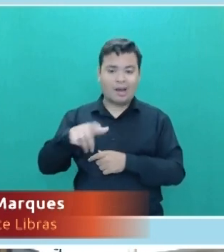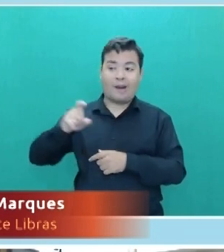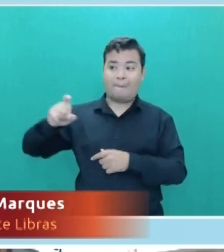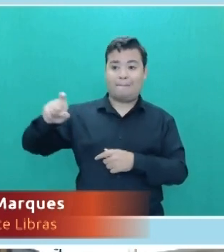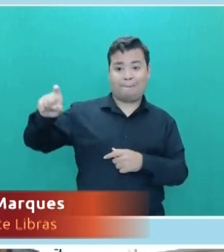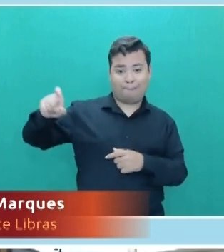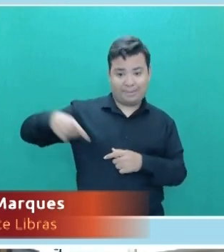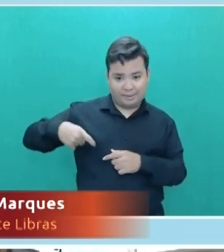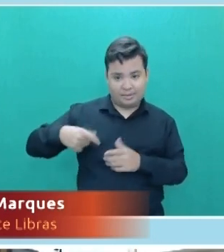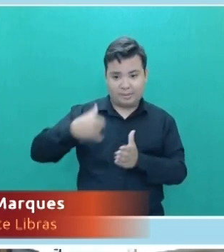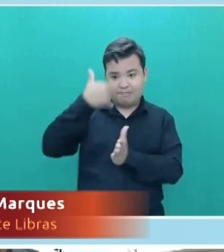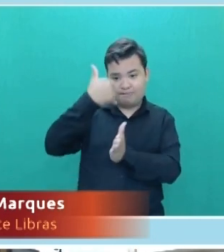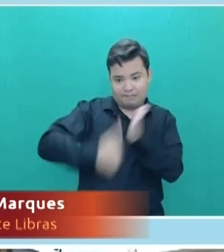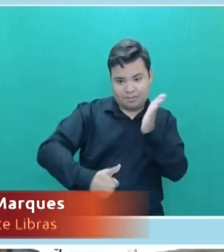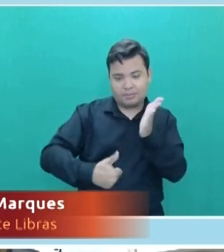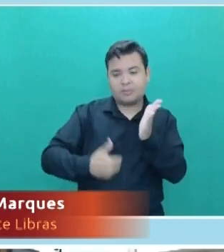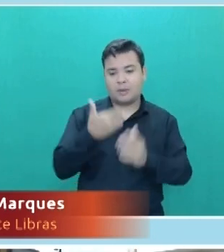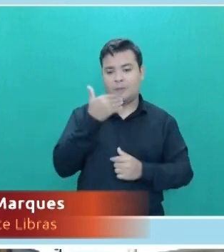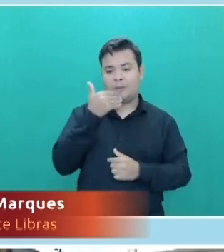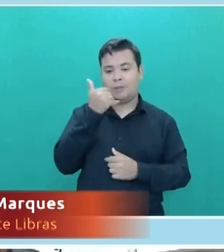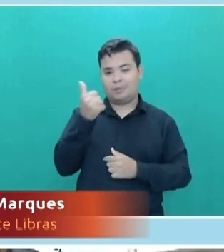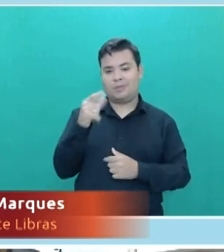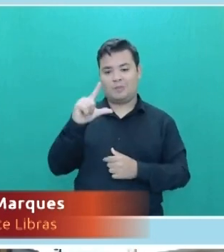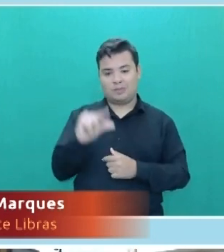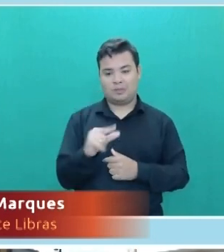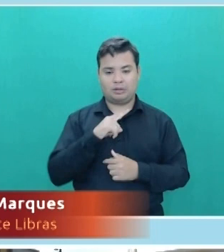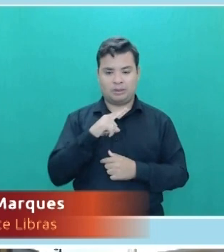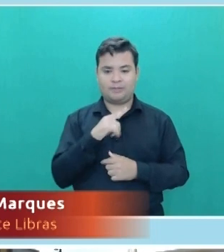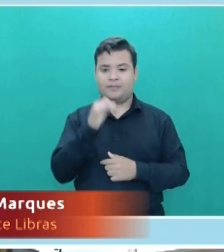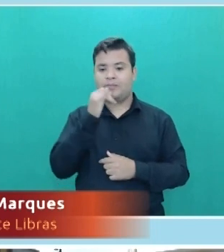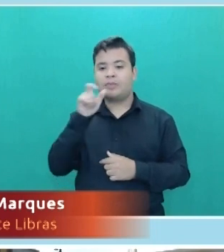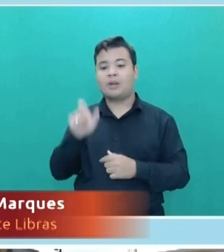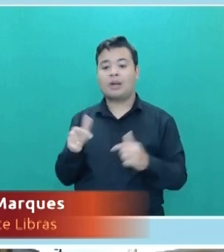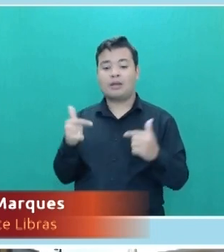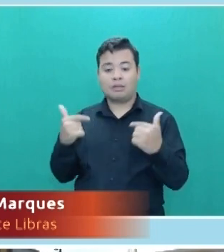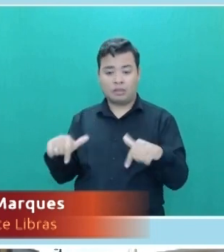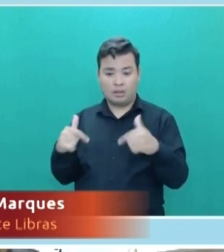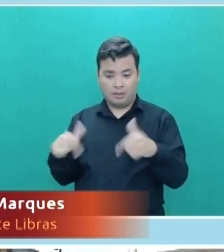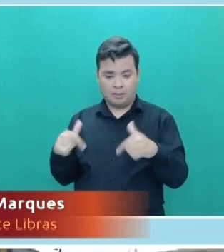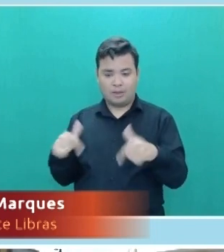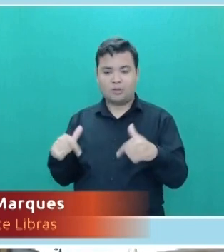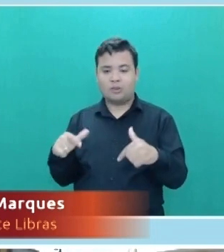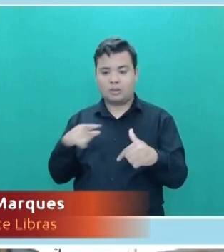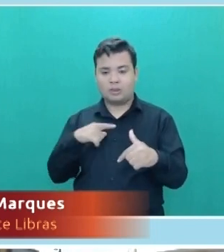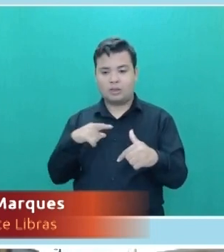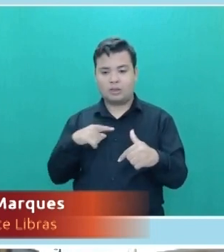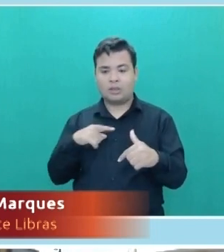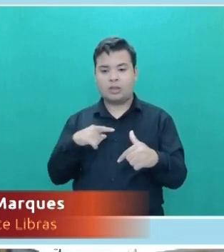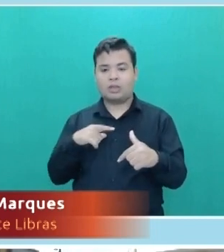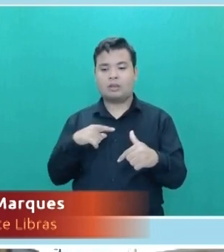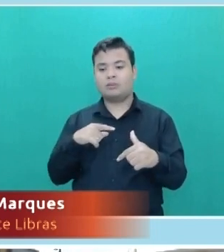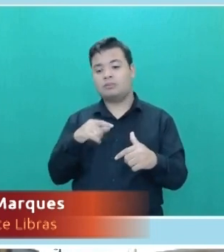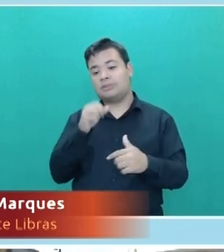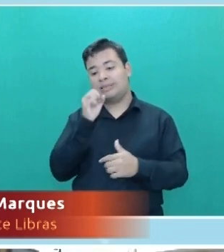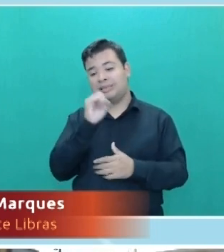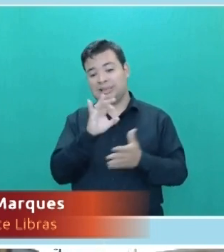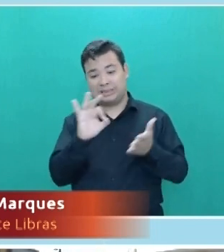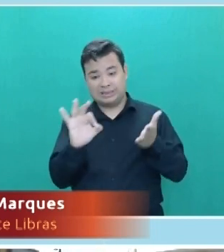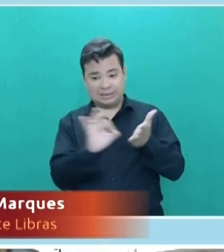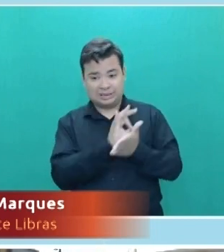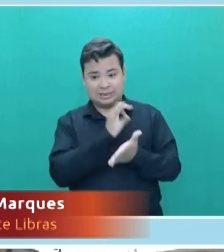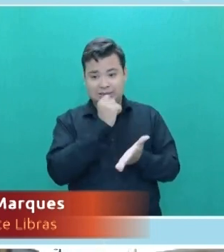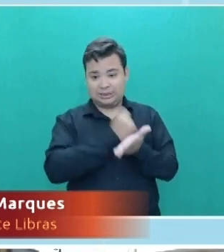Então, os tributos que ela, como trabalhadora, vai ter que pagar são menores caso ela fosse contratada